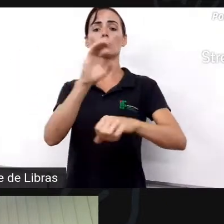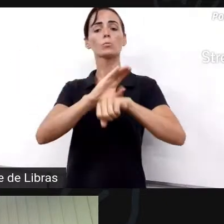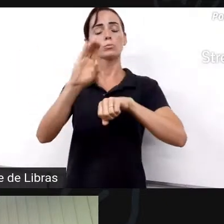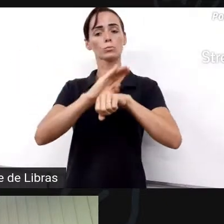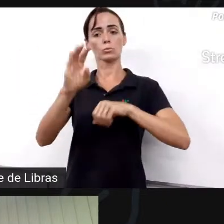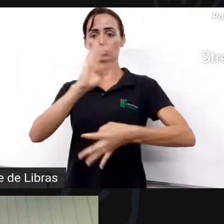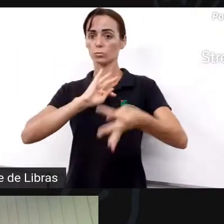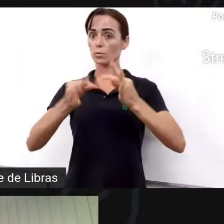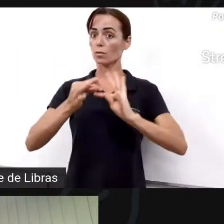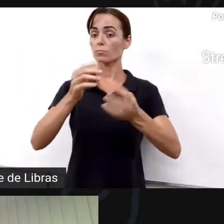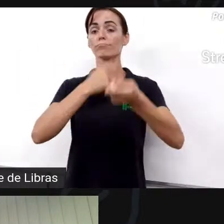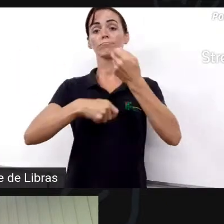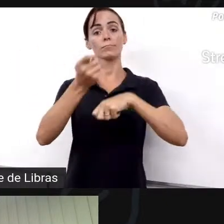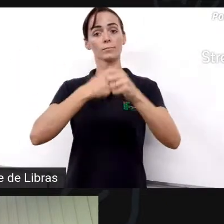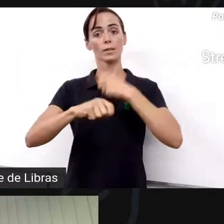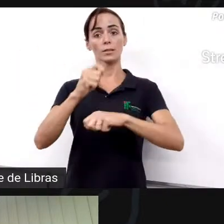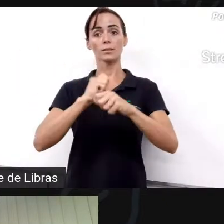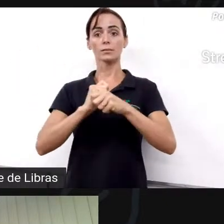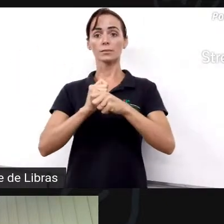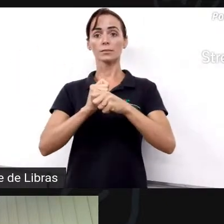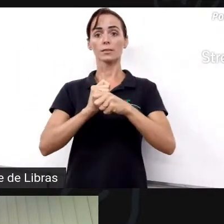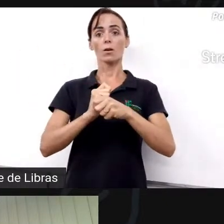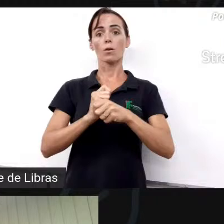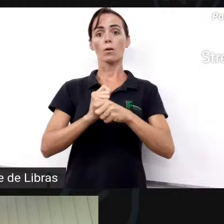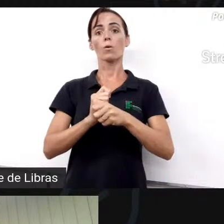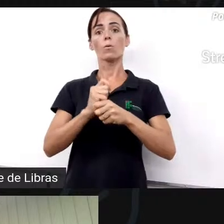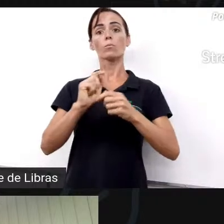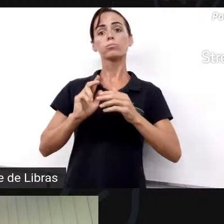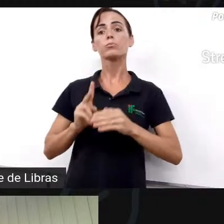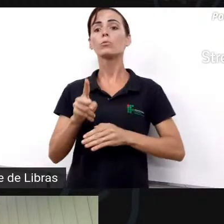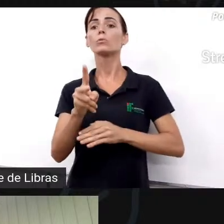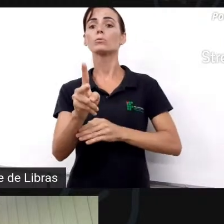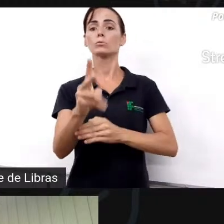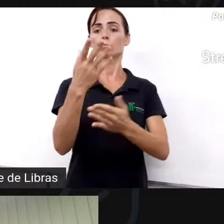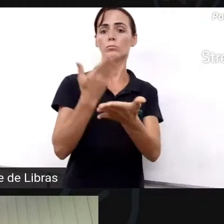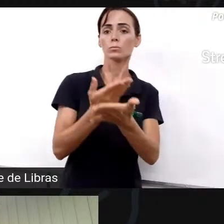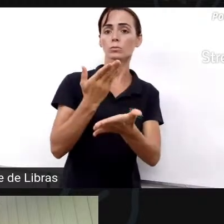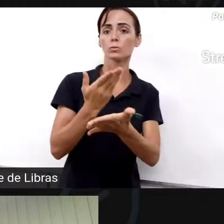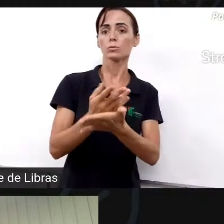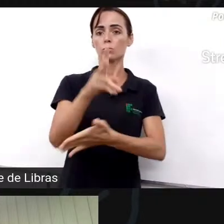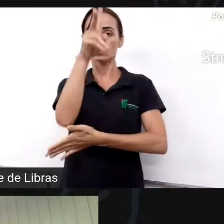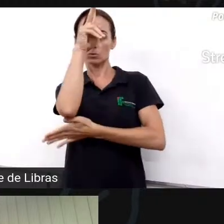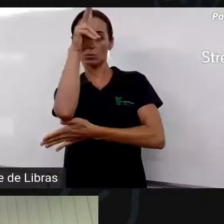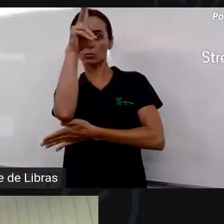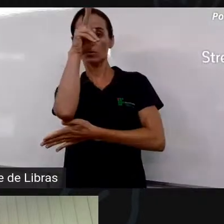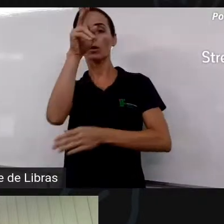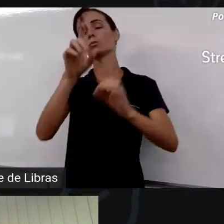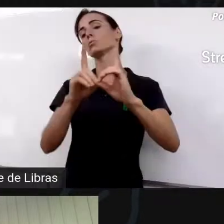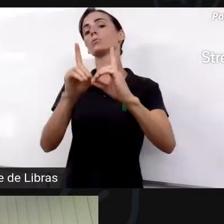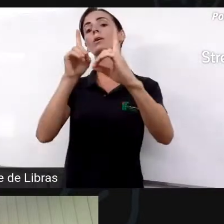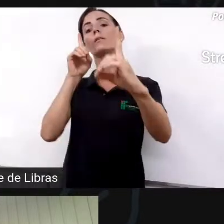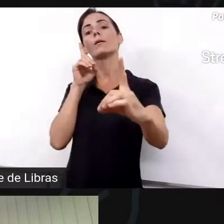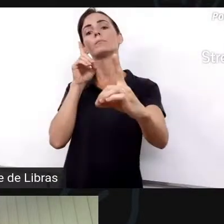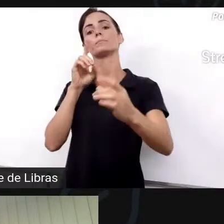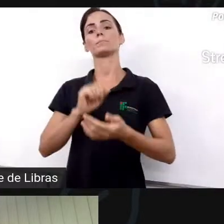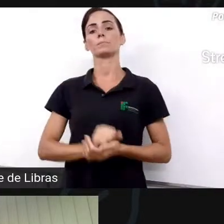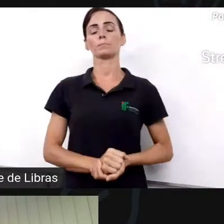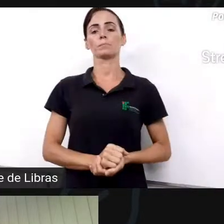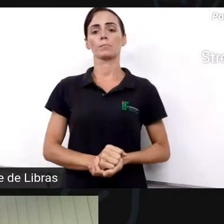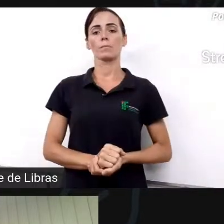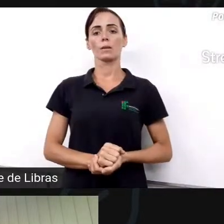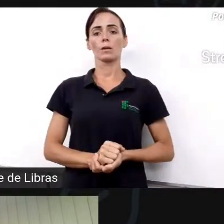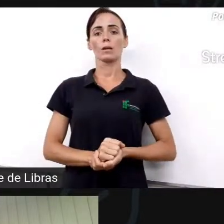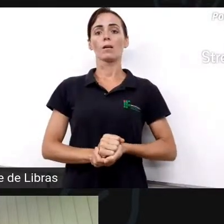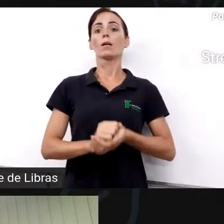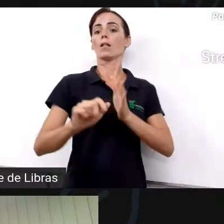administração subsequente ao ensino médio, na modalidade EAD. de acordo com a